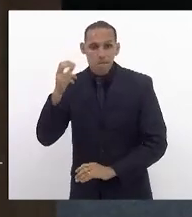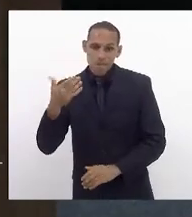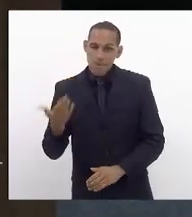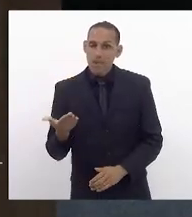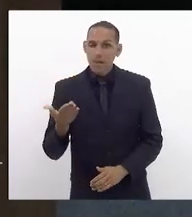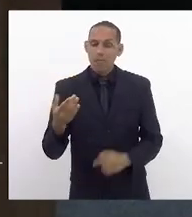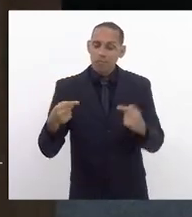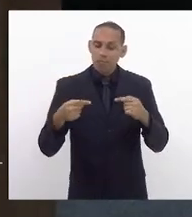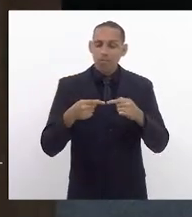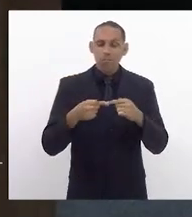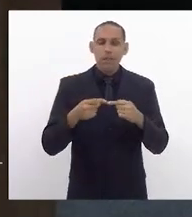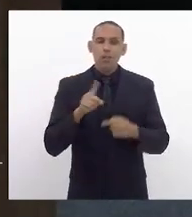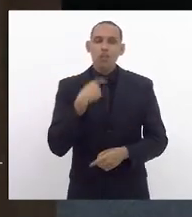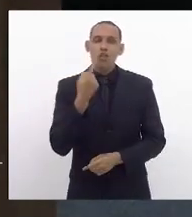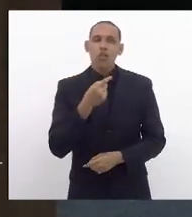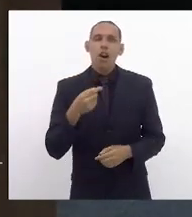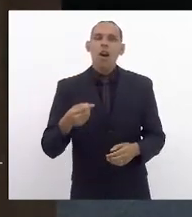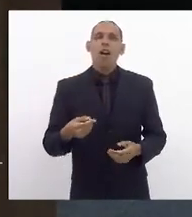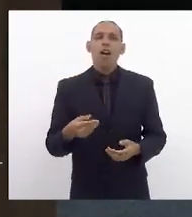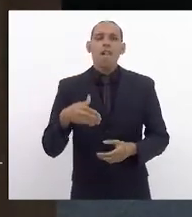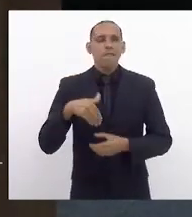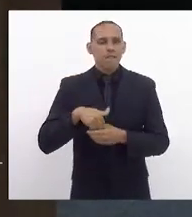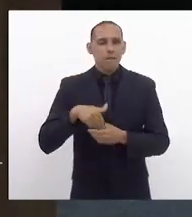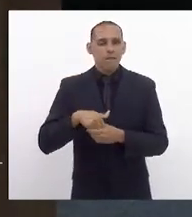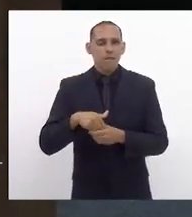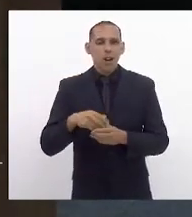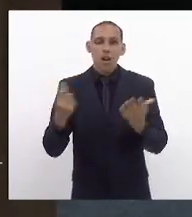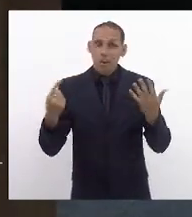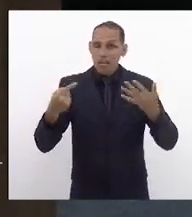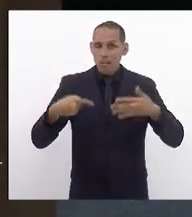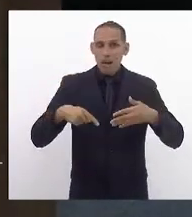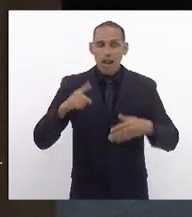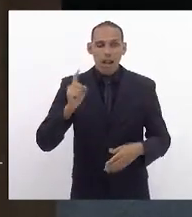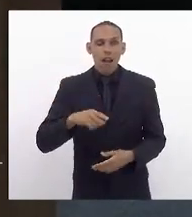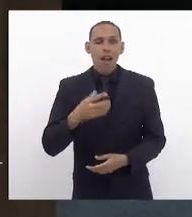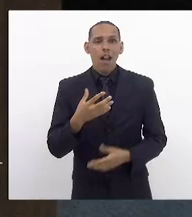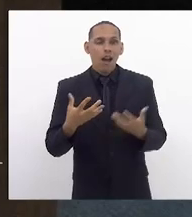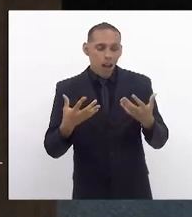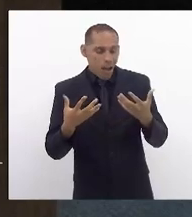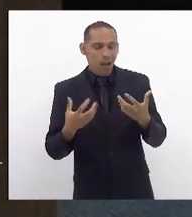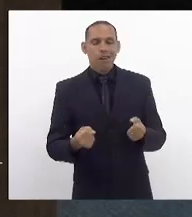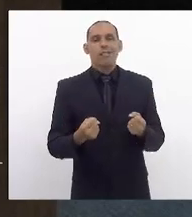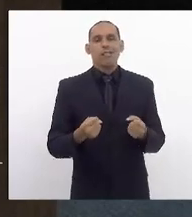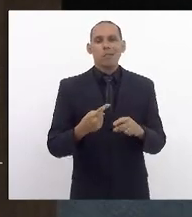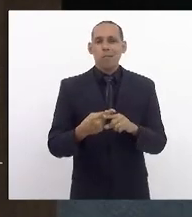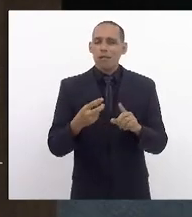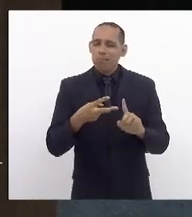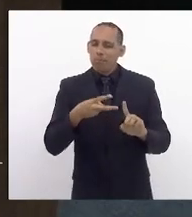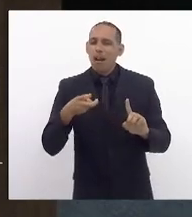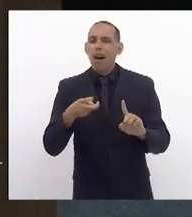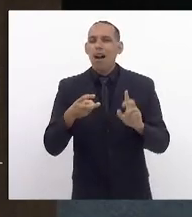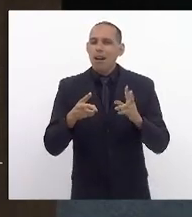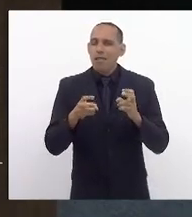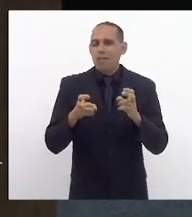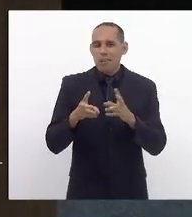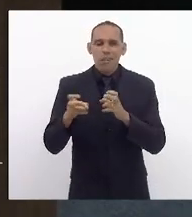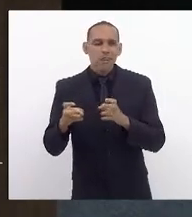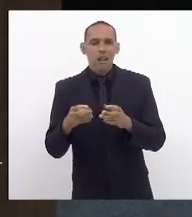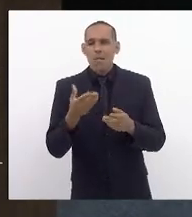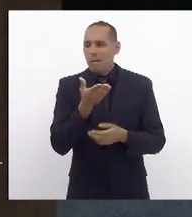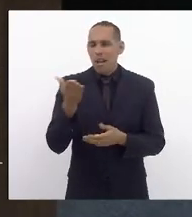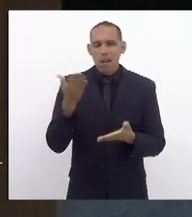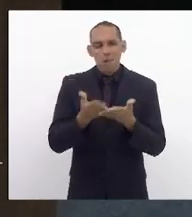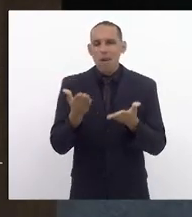sentido, declarar o nosso voto da bancada do PSOL favorável, porque reconhece as perdas salariais